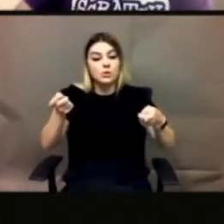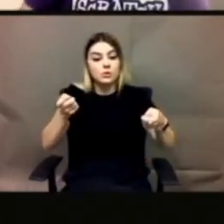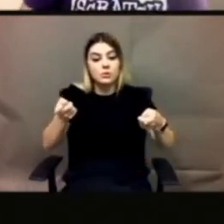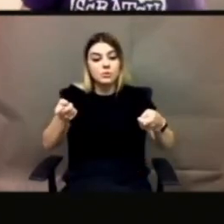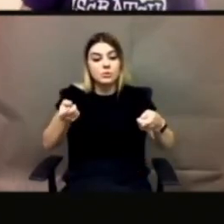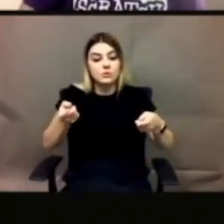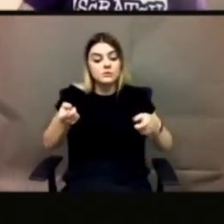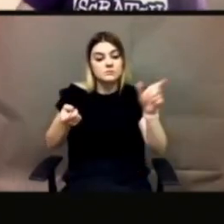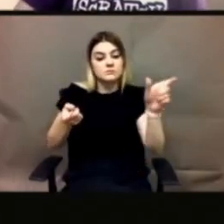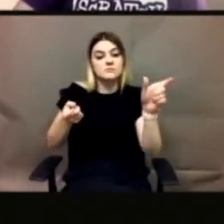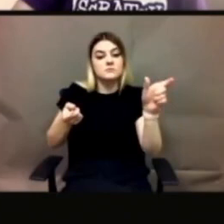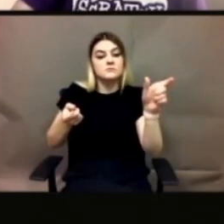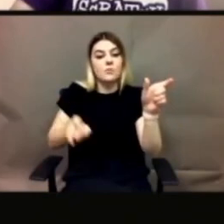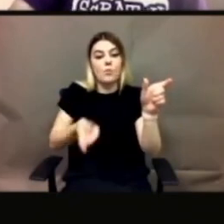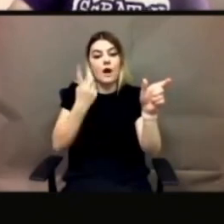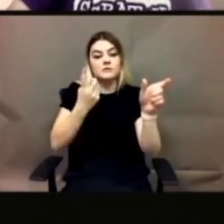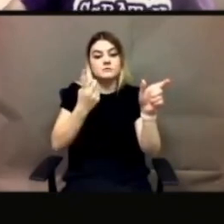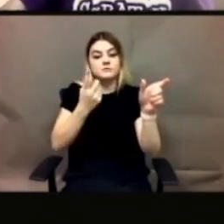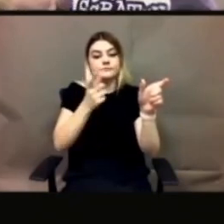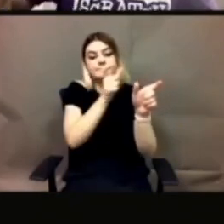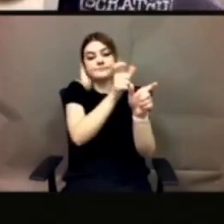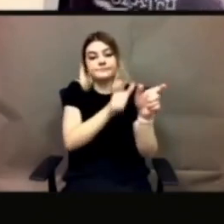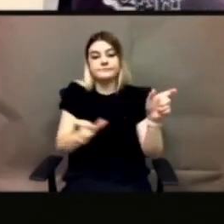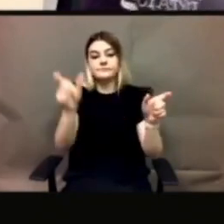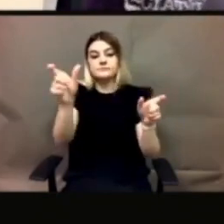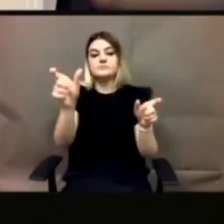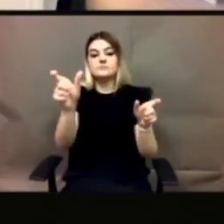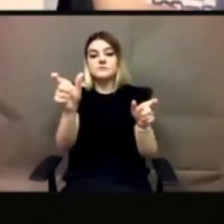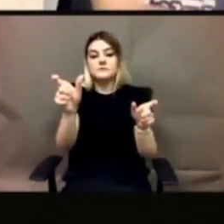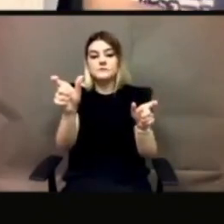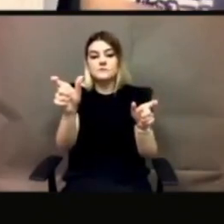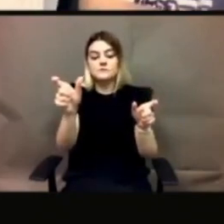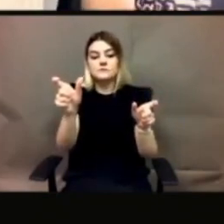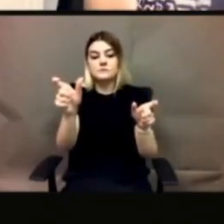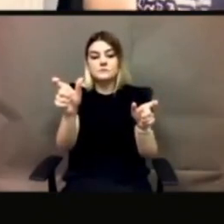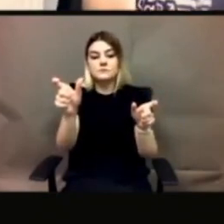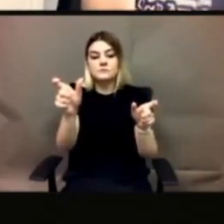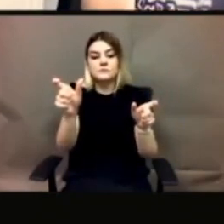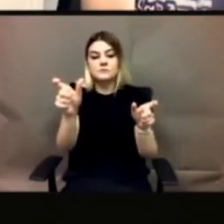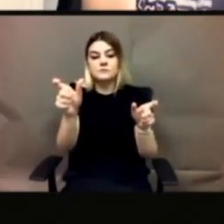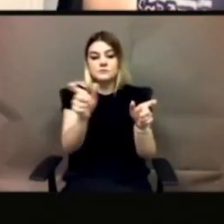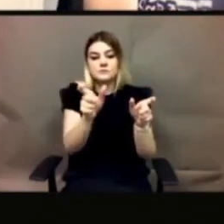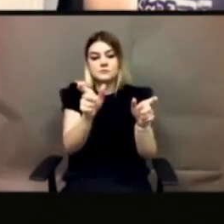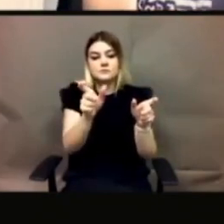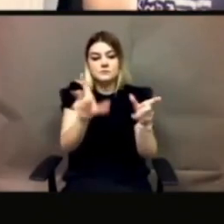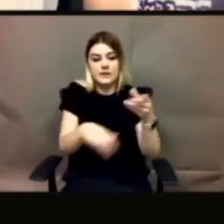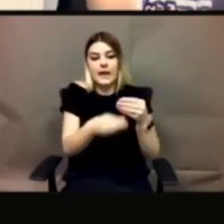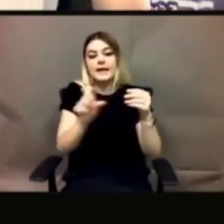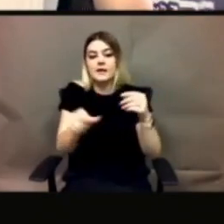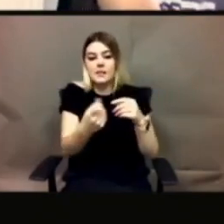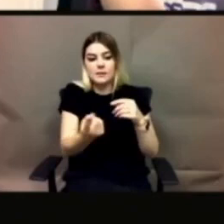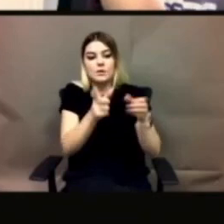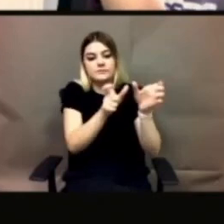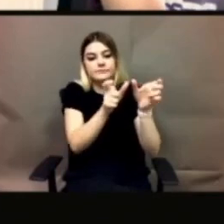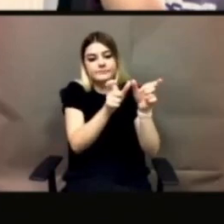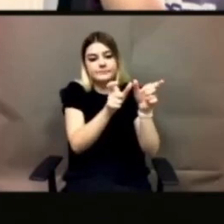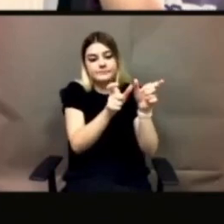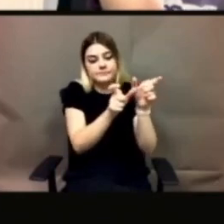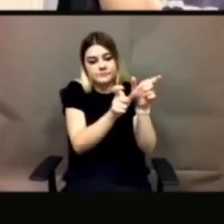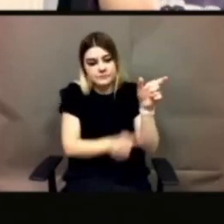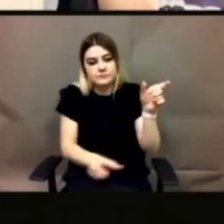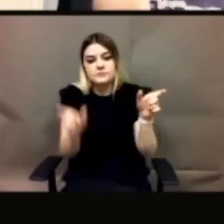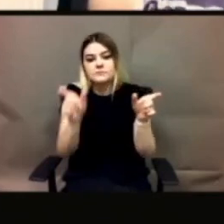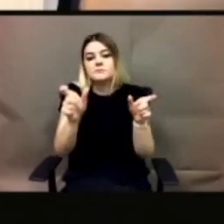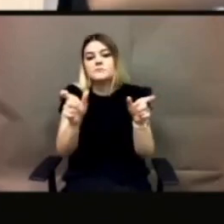e usar qualquer um desses espaços aqui, qualquer uma... Vamos fazer o... Girar 15